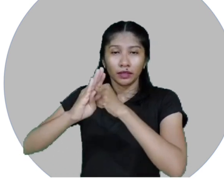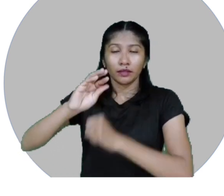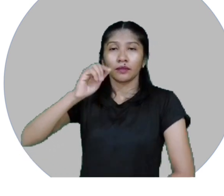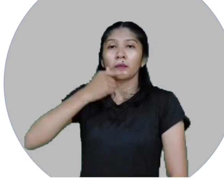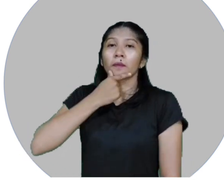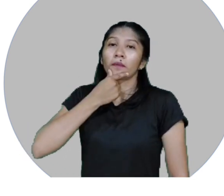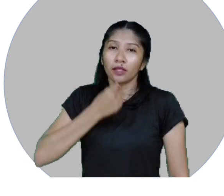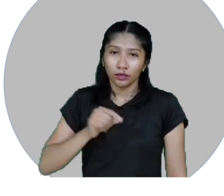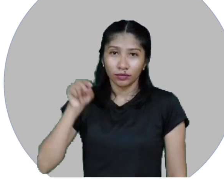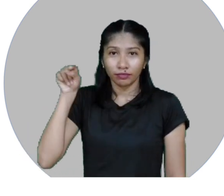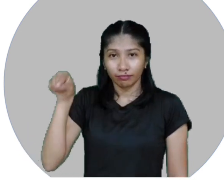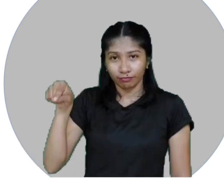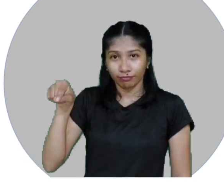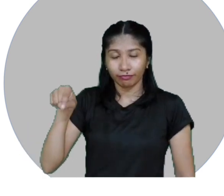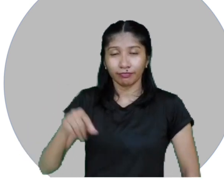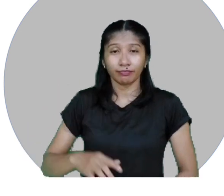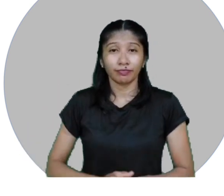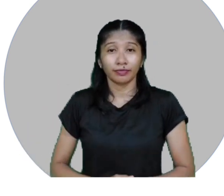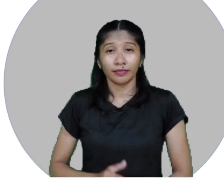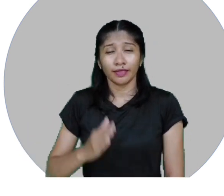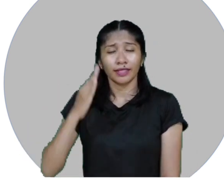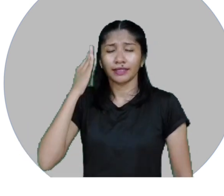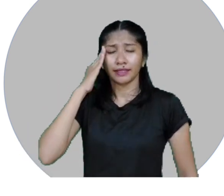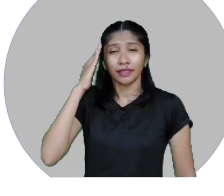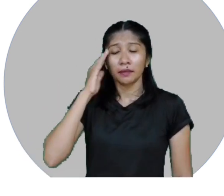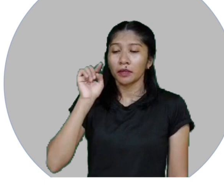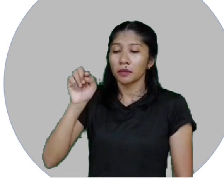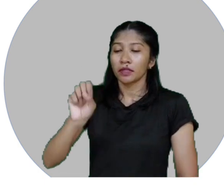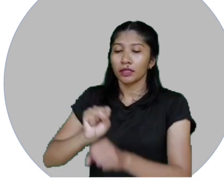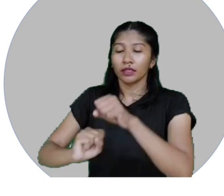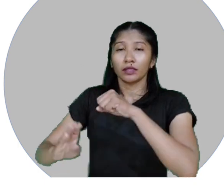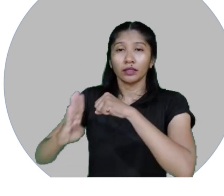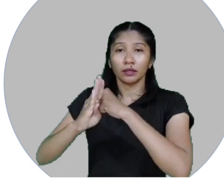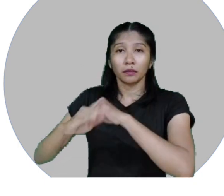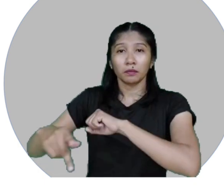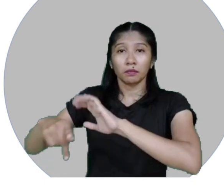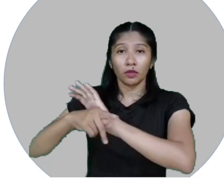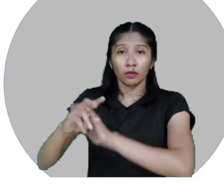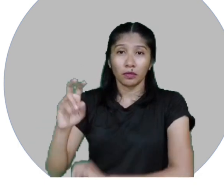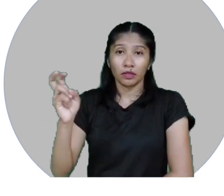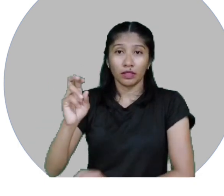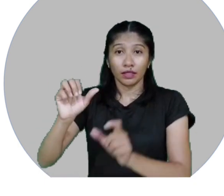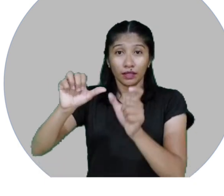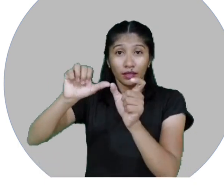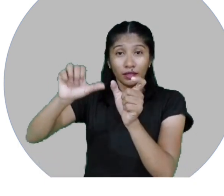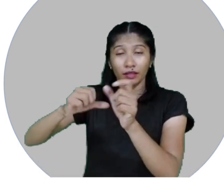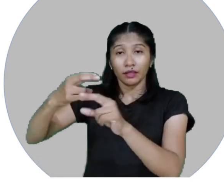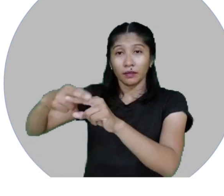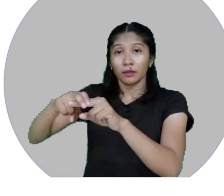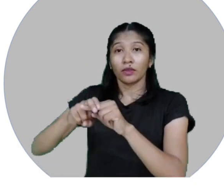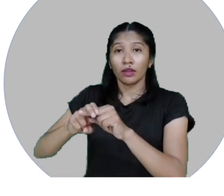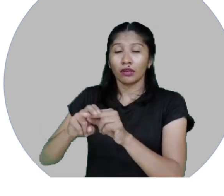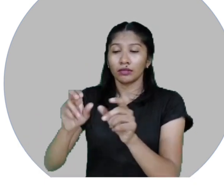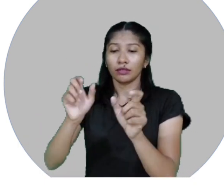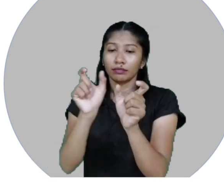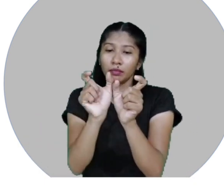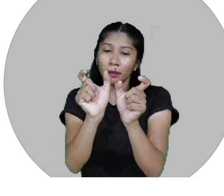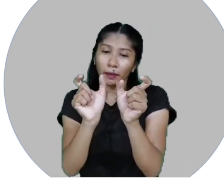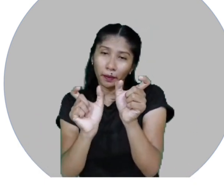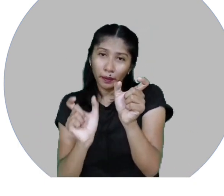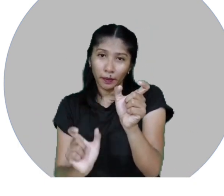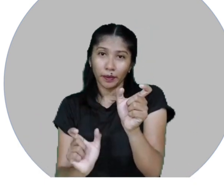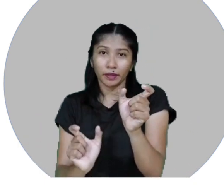masculino. Sabemos que este substantivo pertence à quinta declinação por causa da desinência do